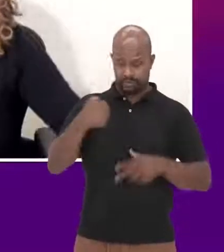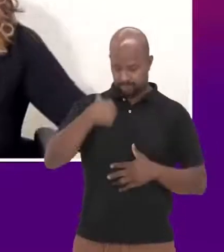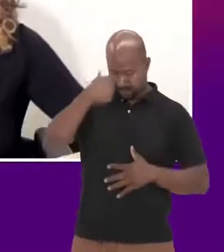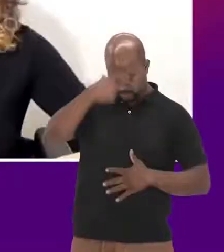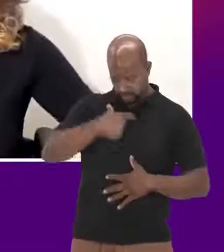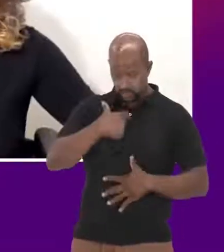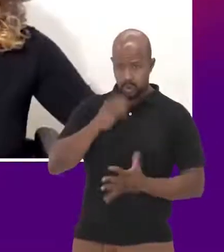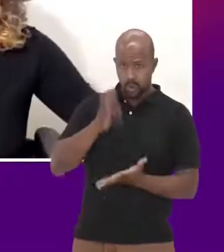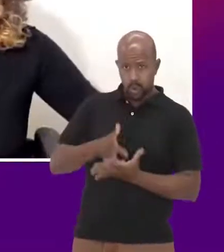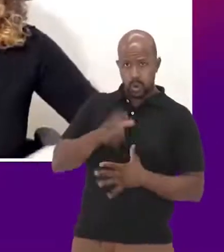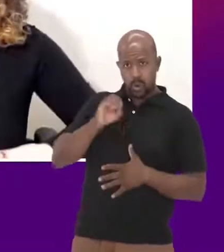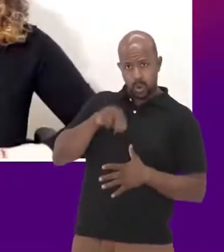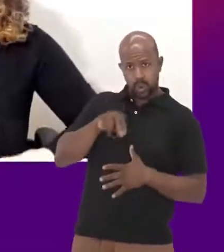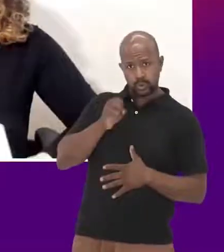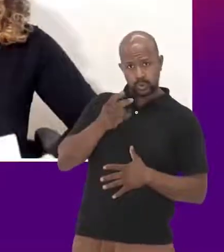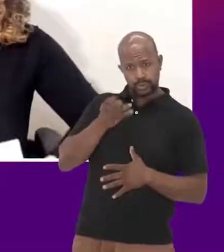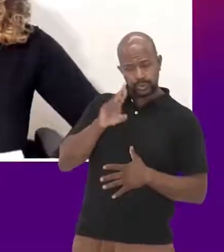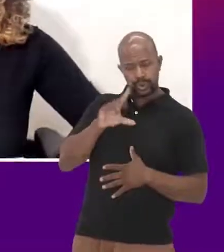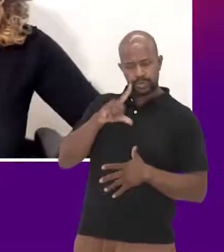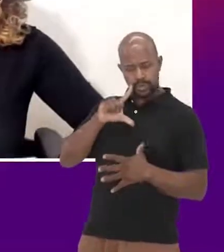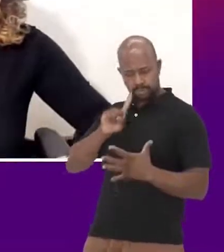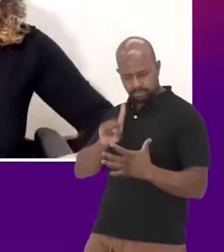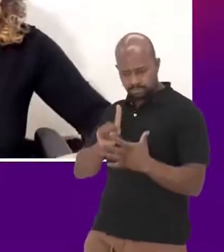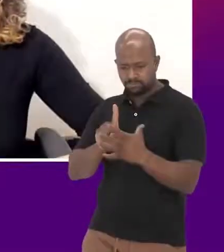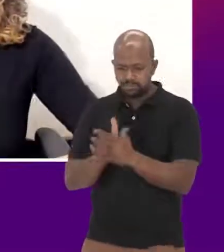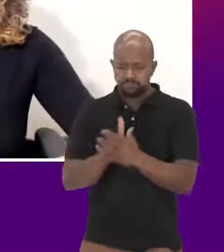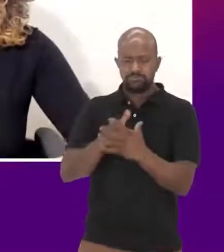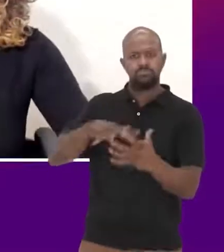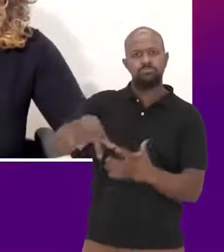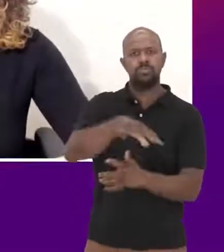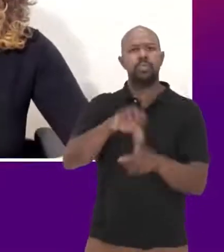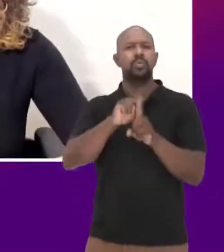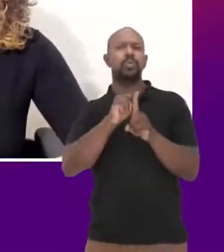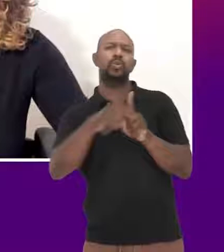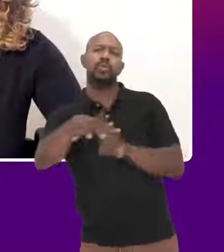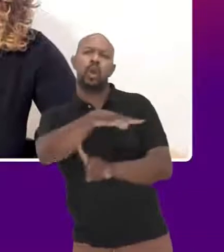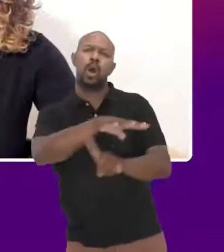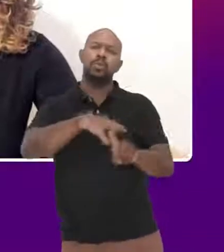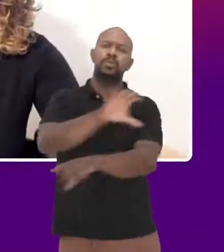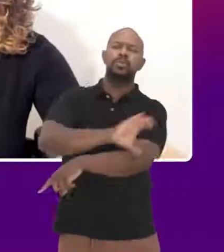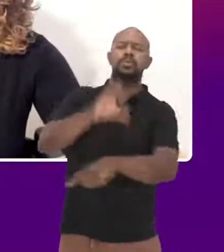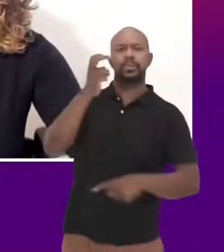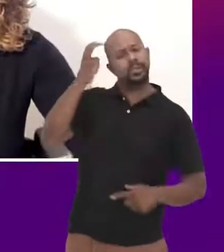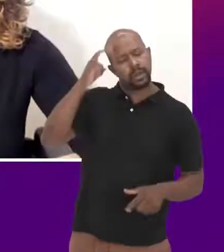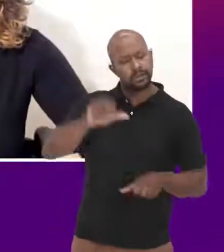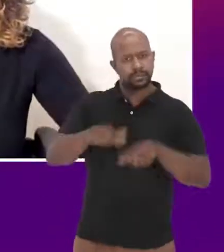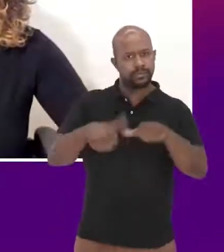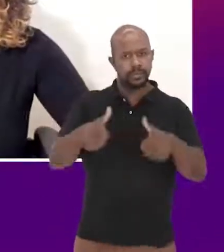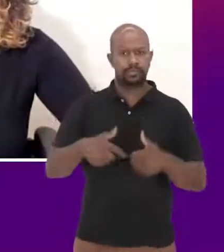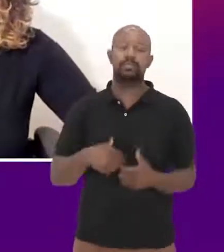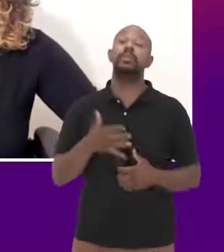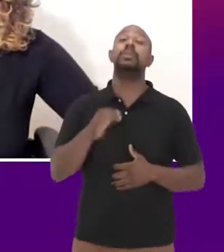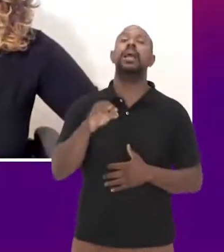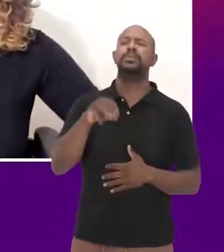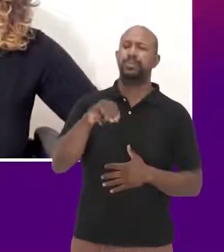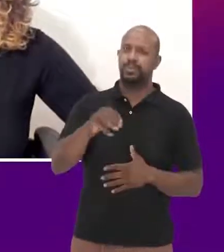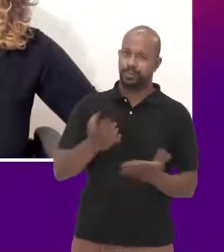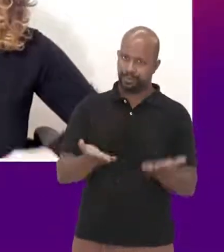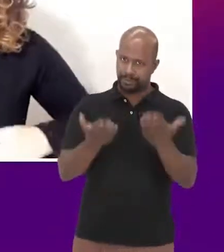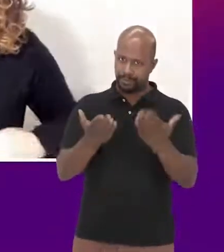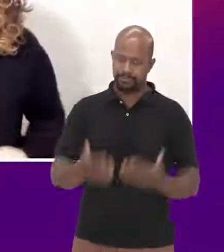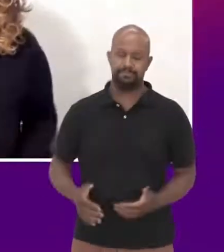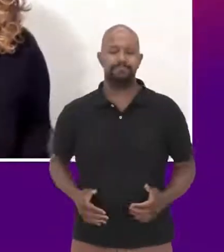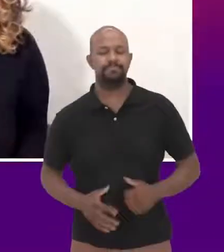consumidor como indivíduo inserido num contexto sociocultural de transformação? Você tem 10 minutos.